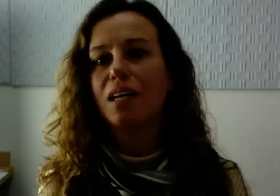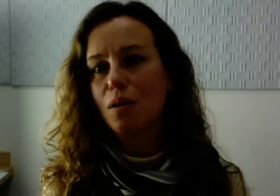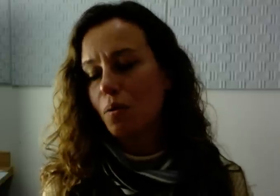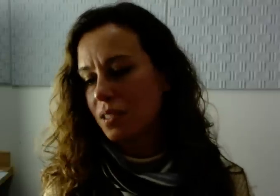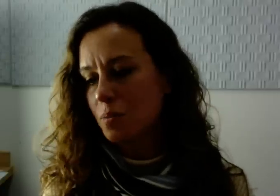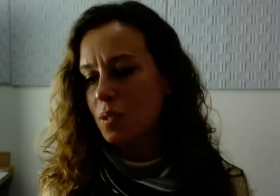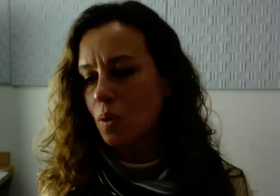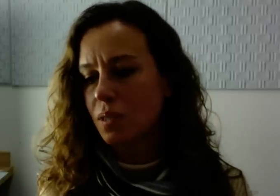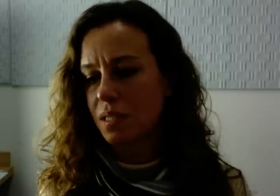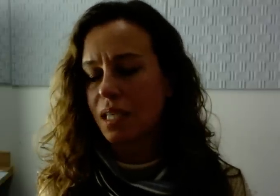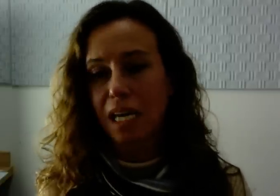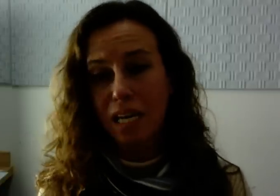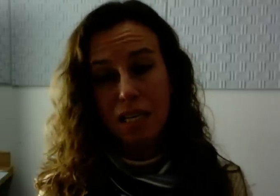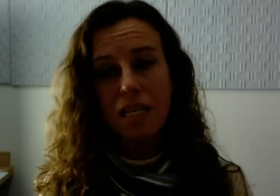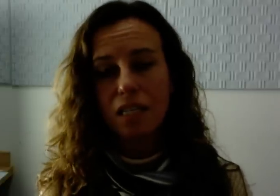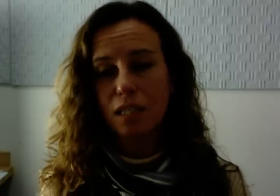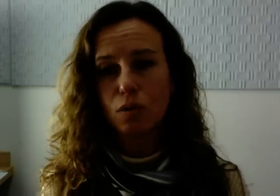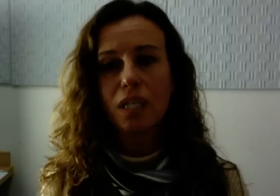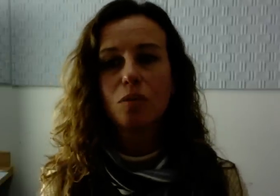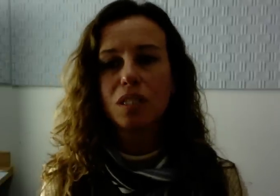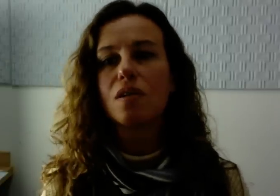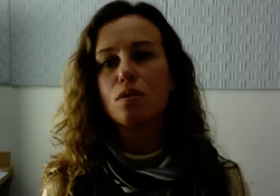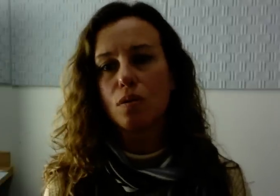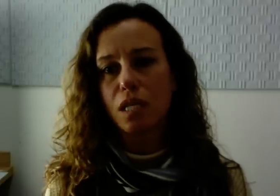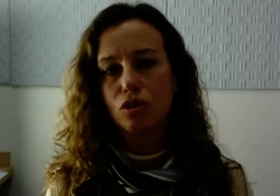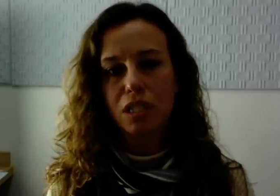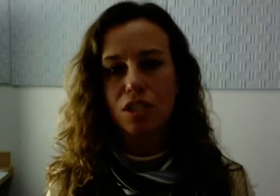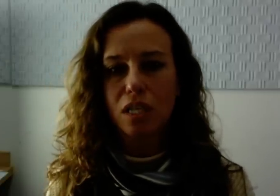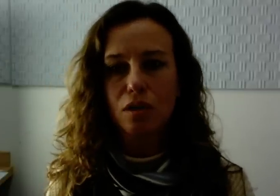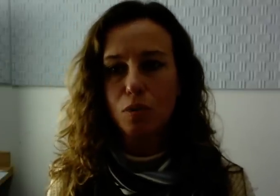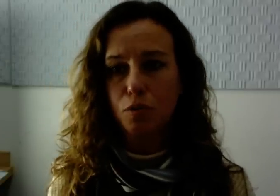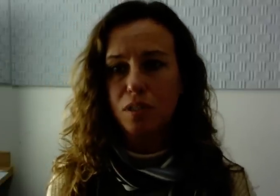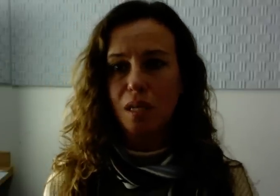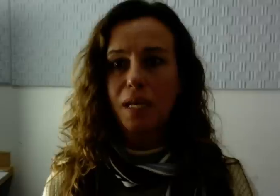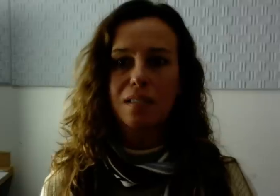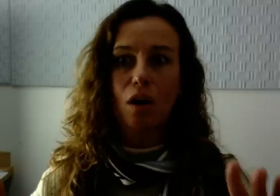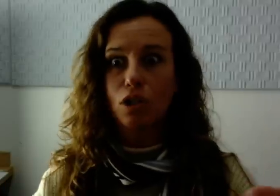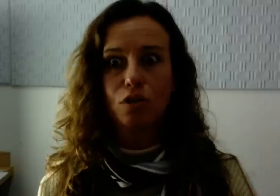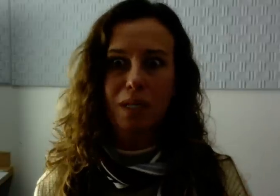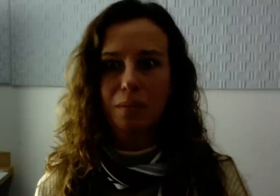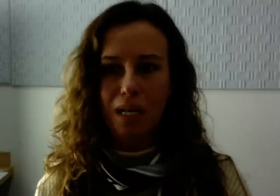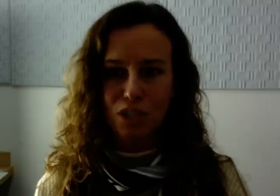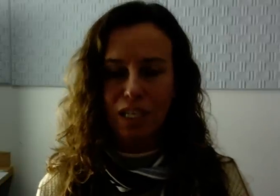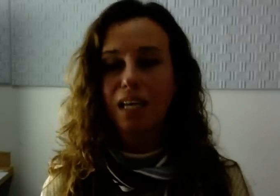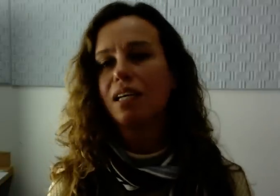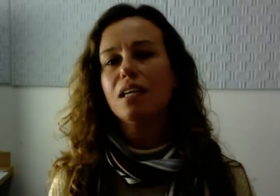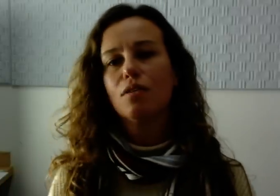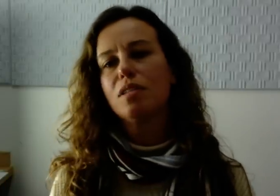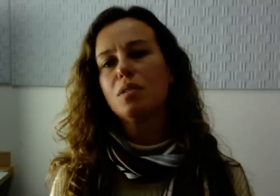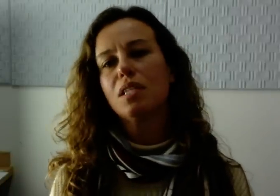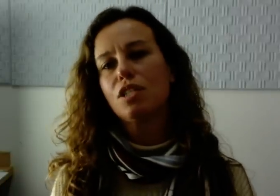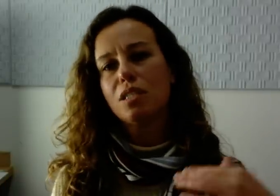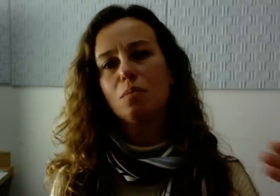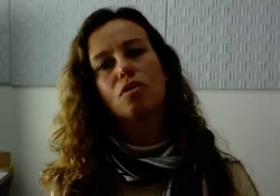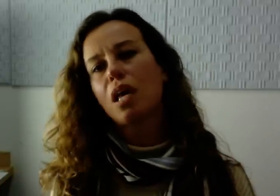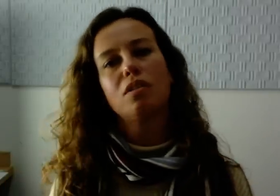lidar com essas pessoas assim até rotulando muitas vezes o conceito de inteligência como se fosse sempre essa lógico matemática né Nós